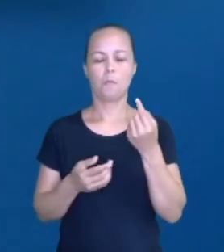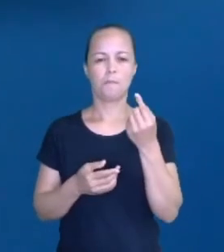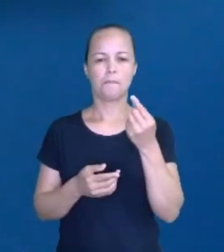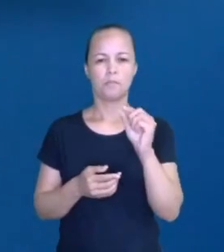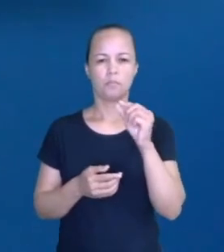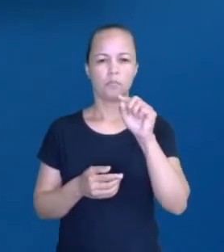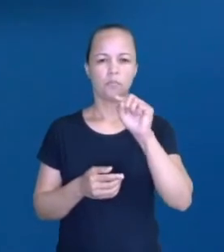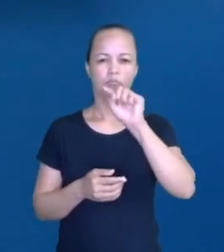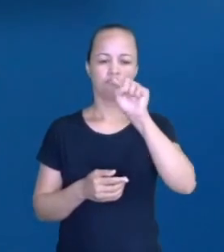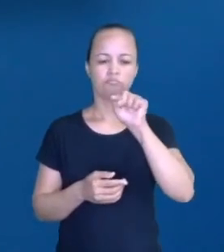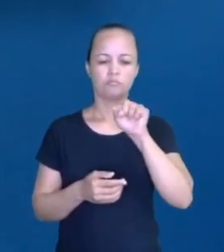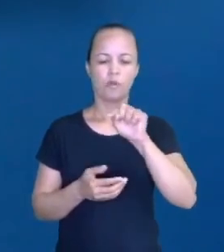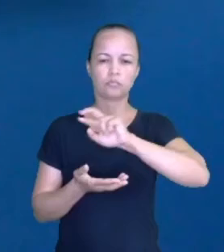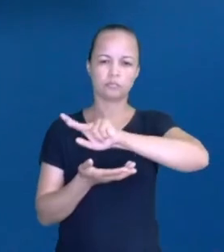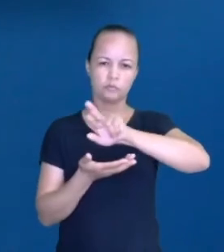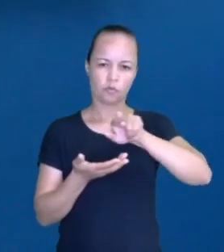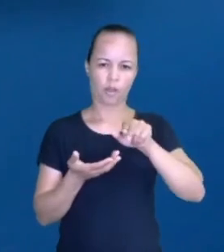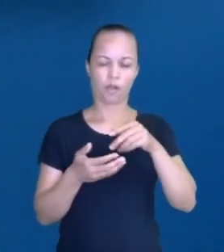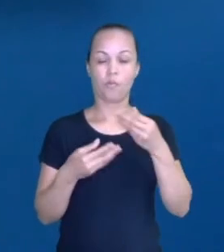pontuar esse texto?